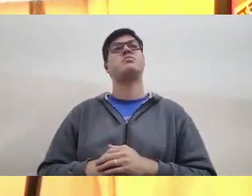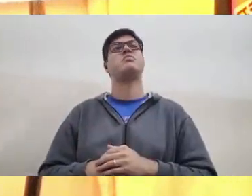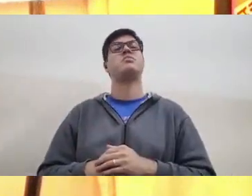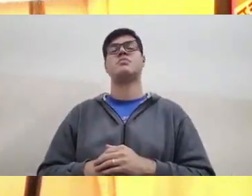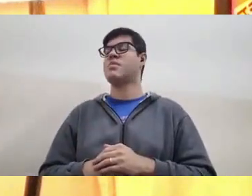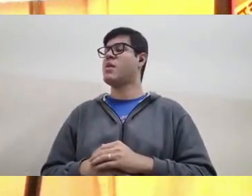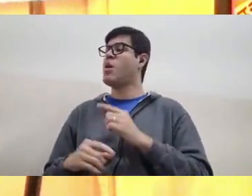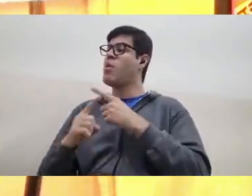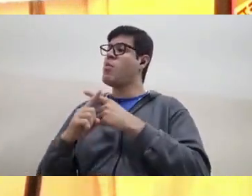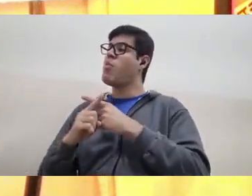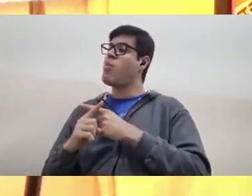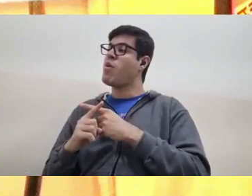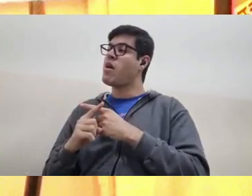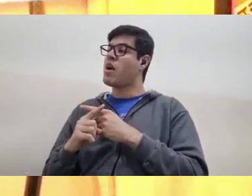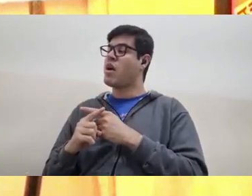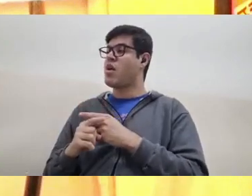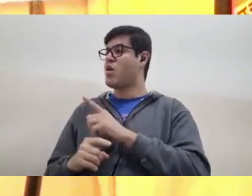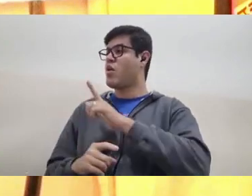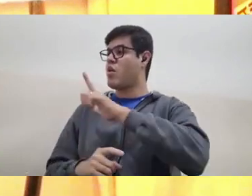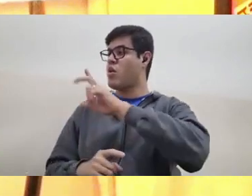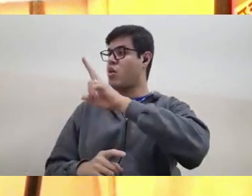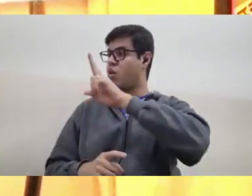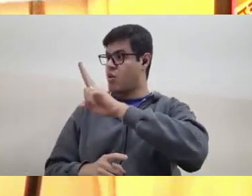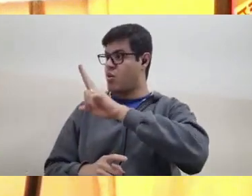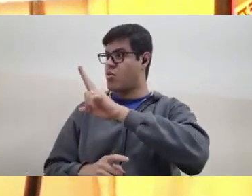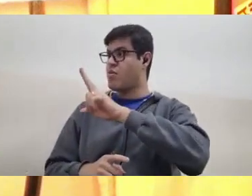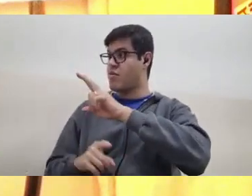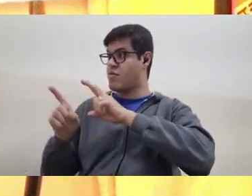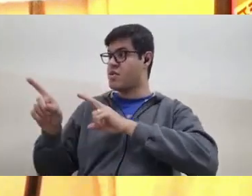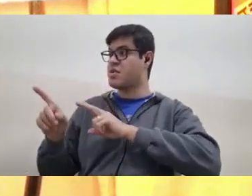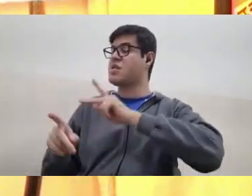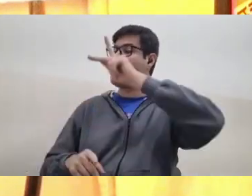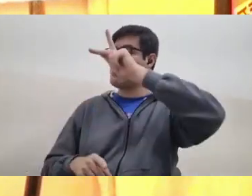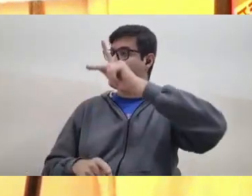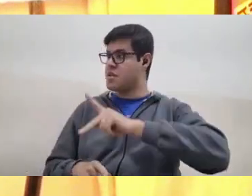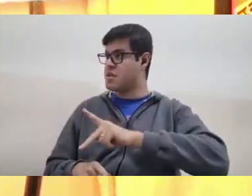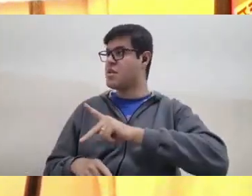porque você hoje o Lub haja diretor